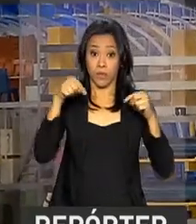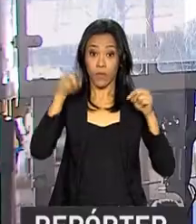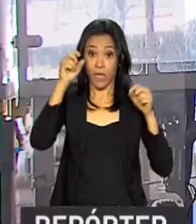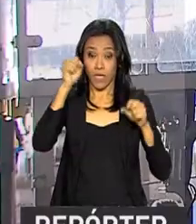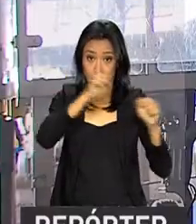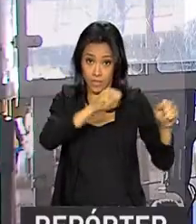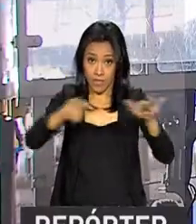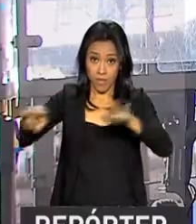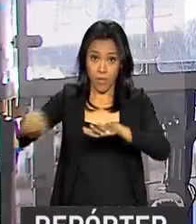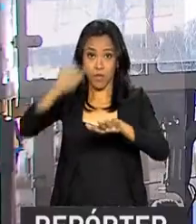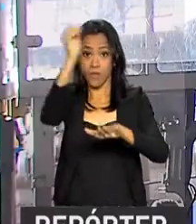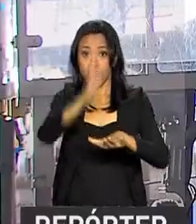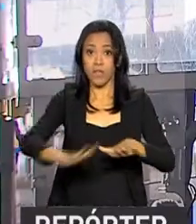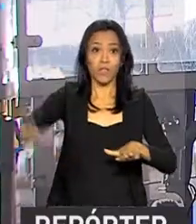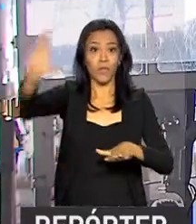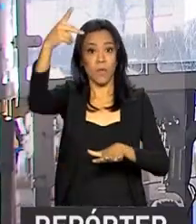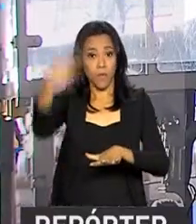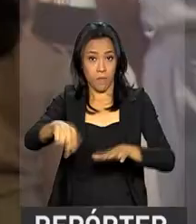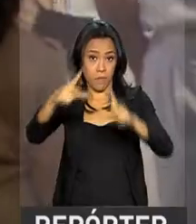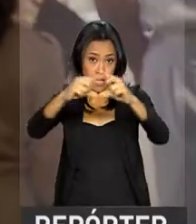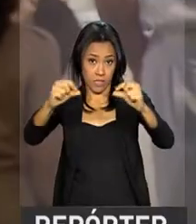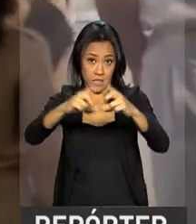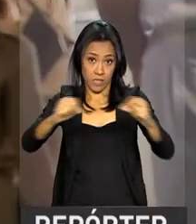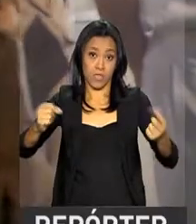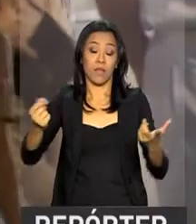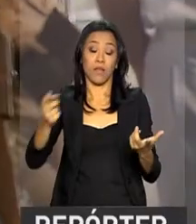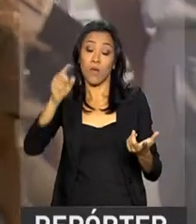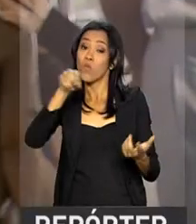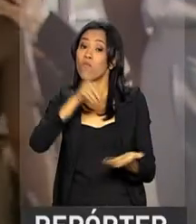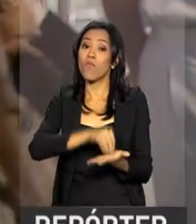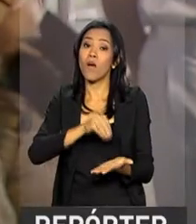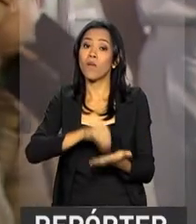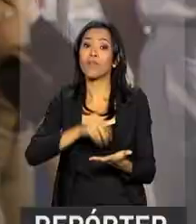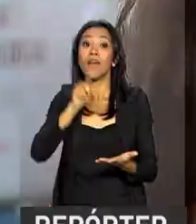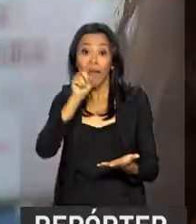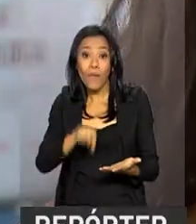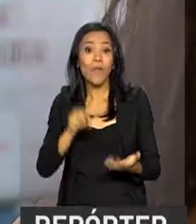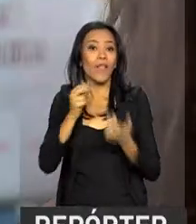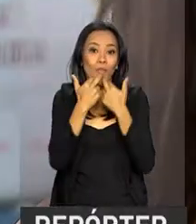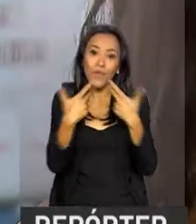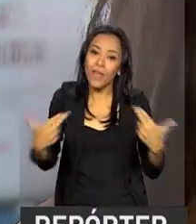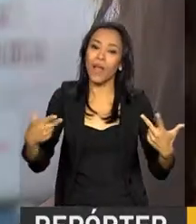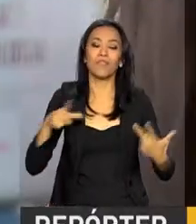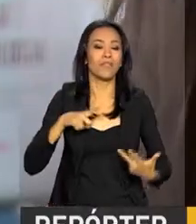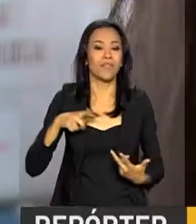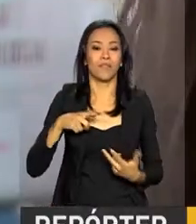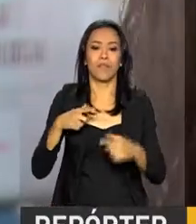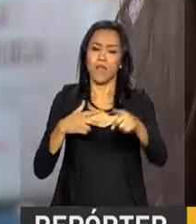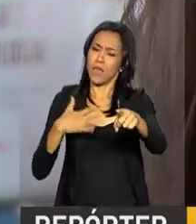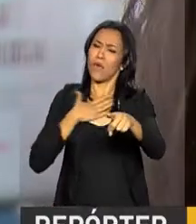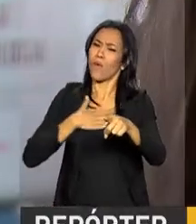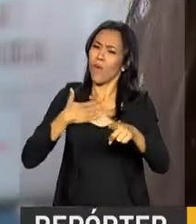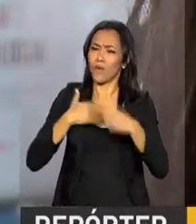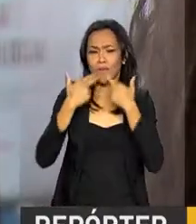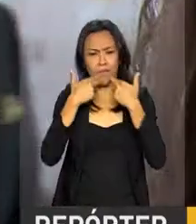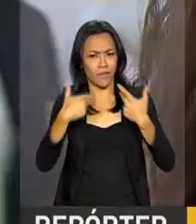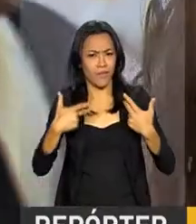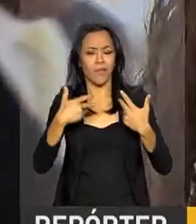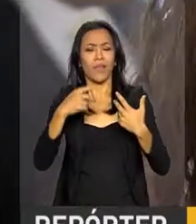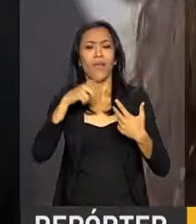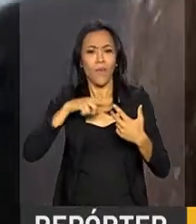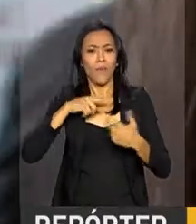e tecnologia em brasília o que não falta é inovação eu acho muito de ciências química física